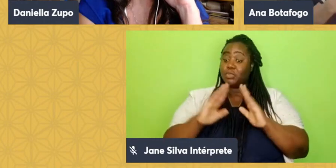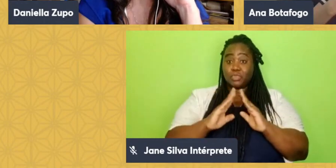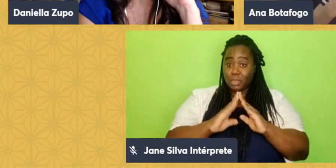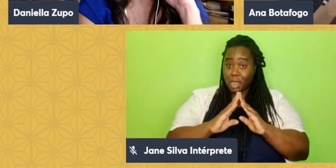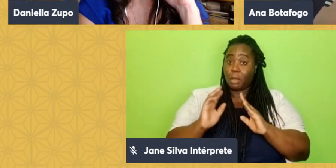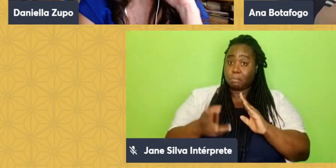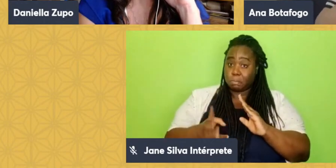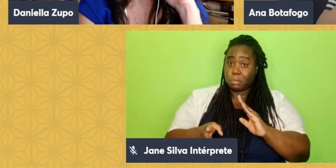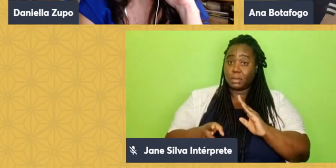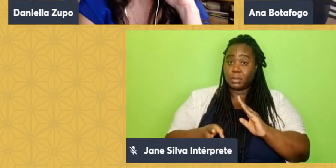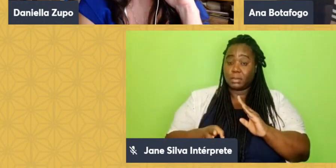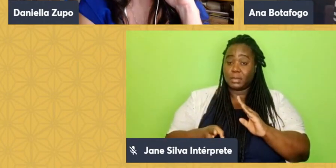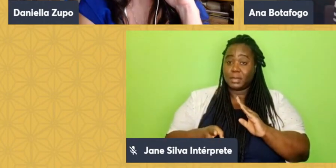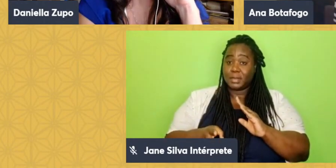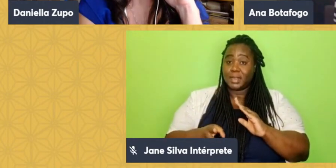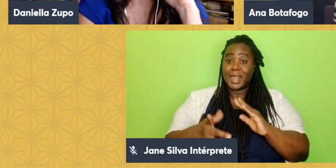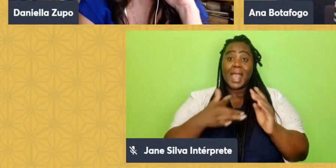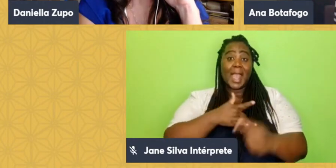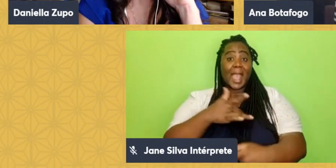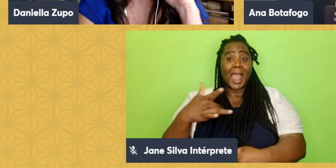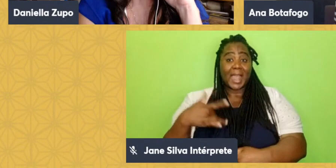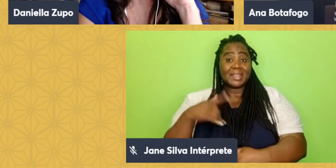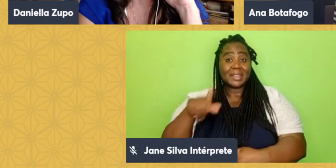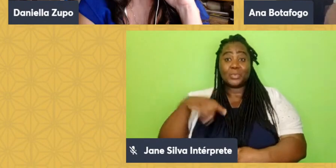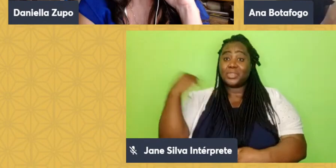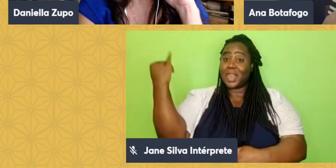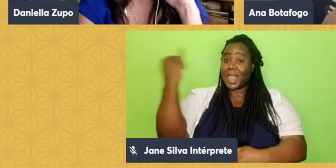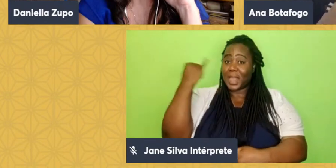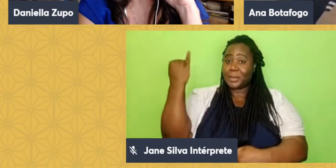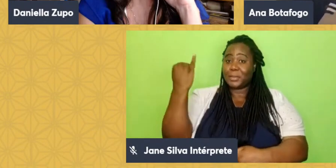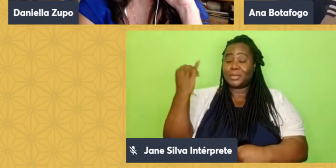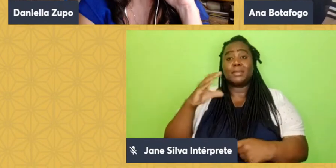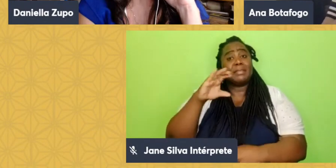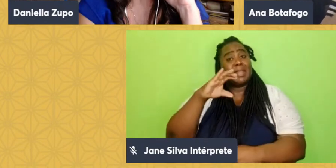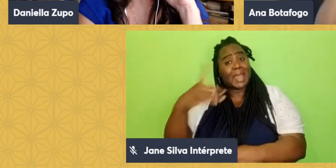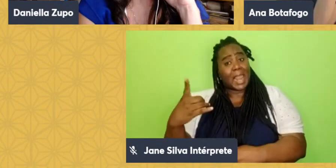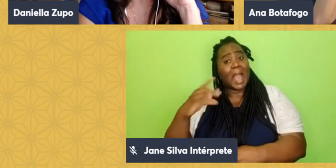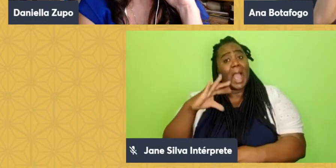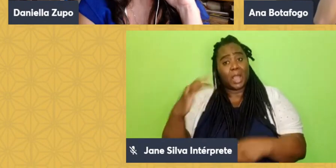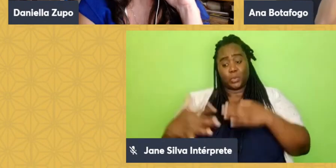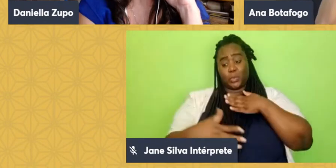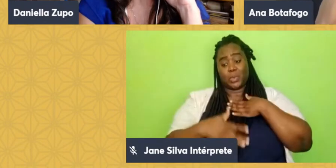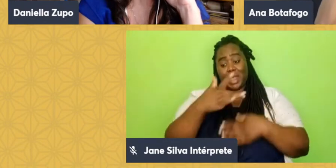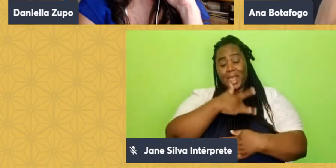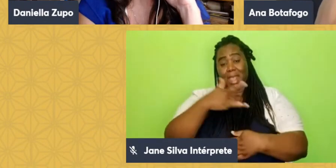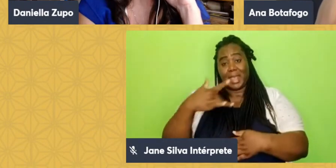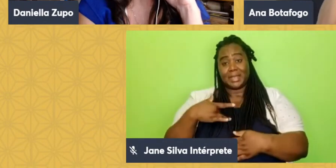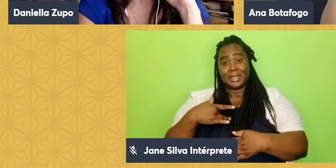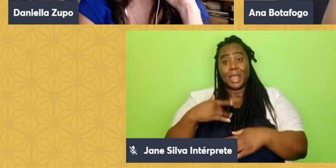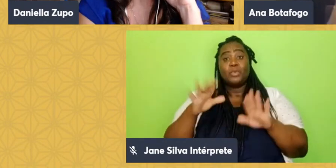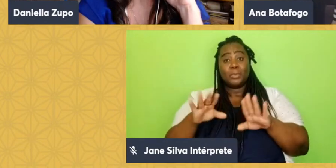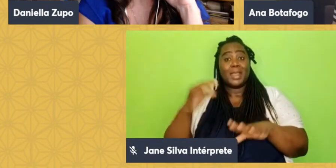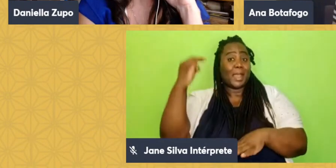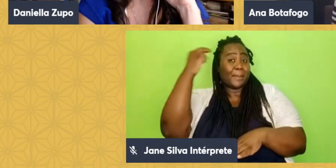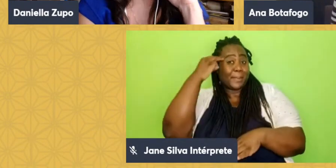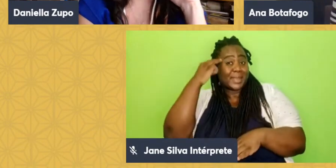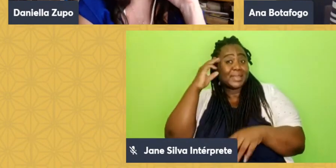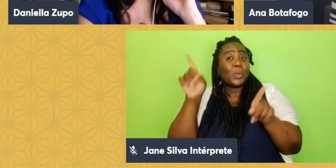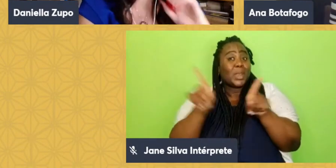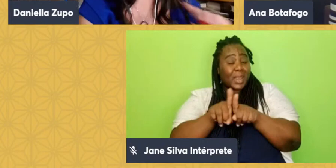casa e a saúde é muito importante e claro que a saúde física mas a saúde mental